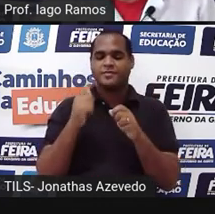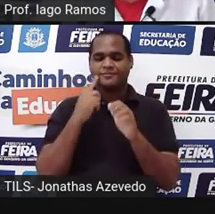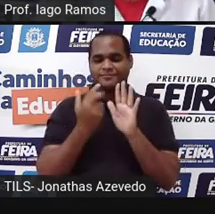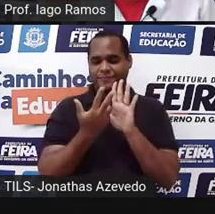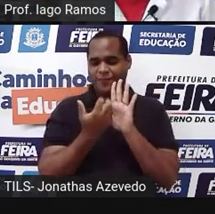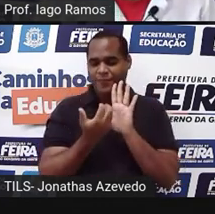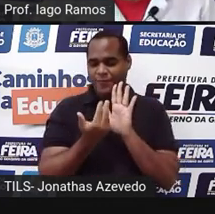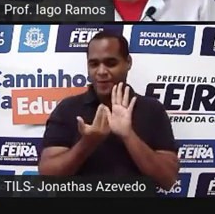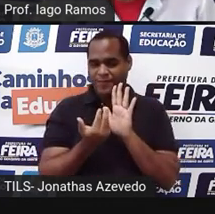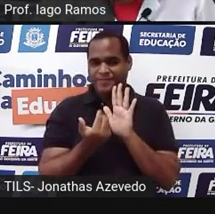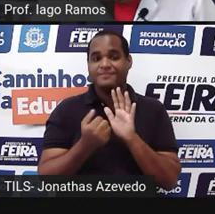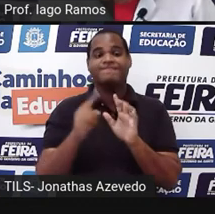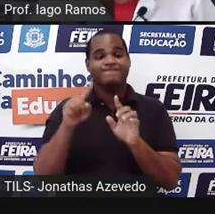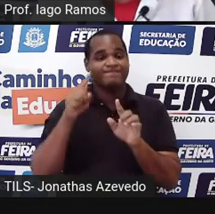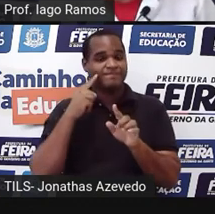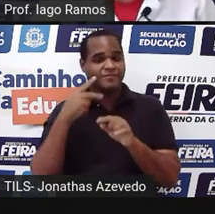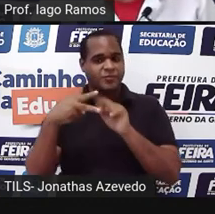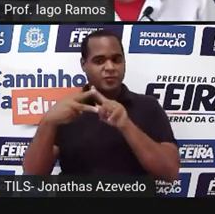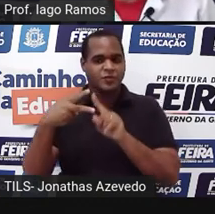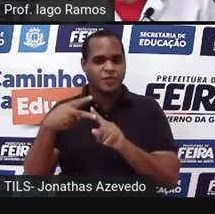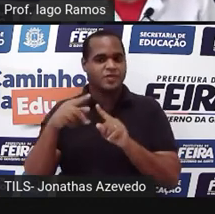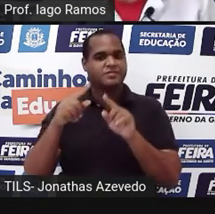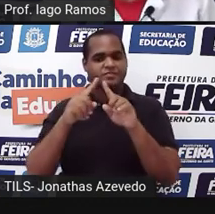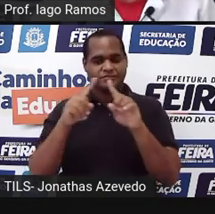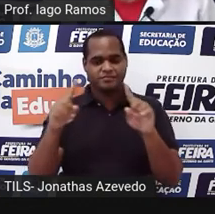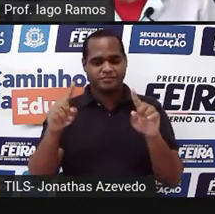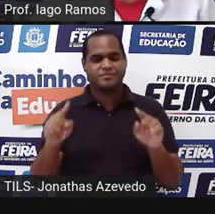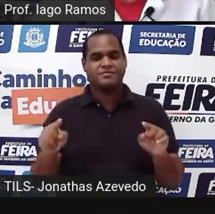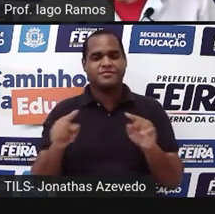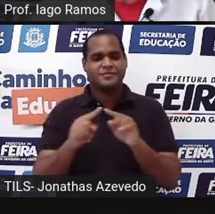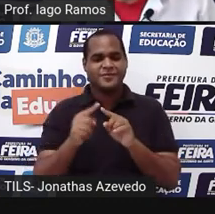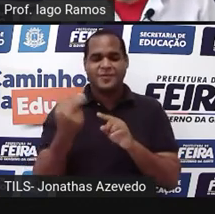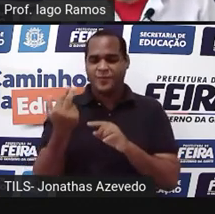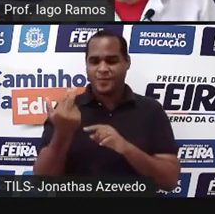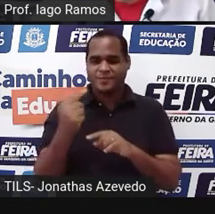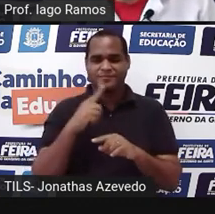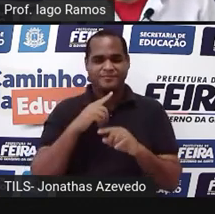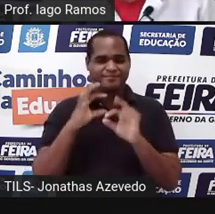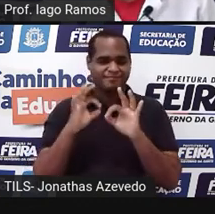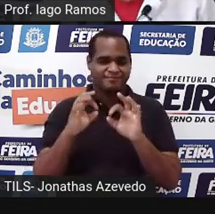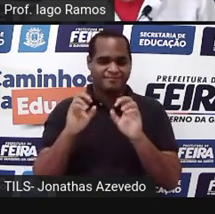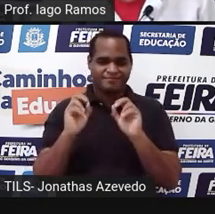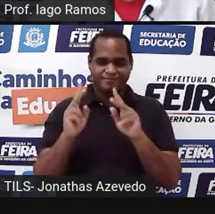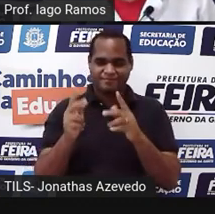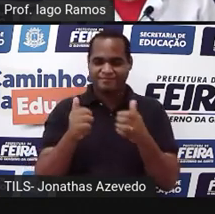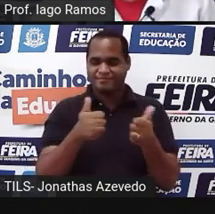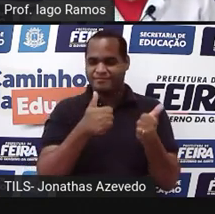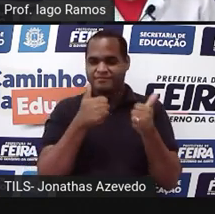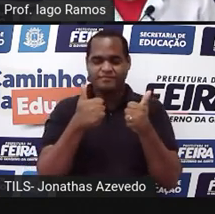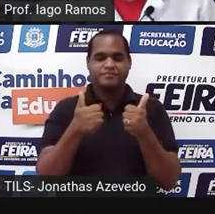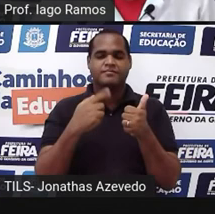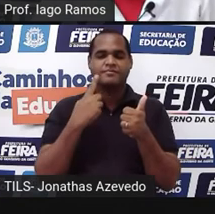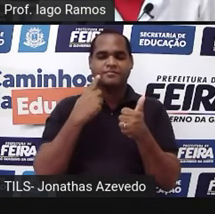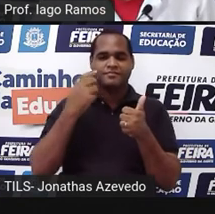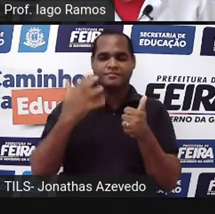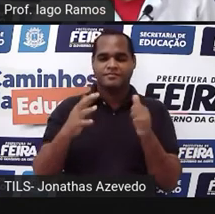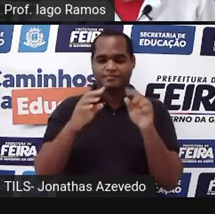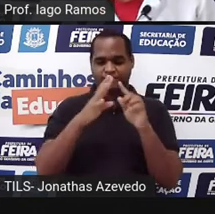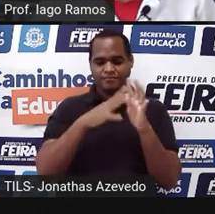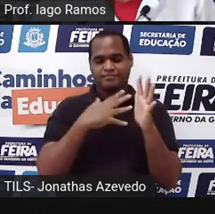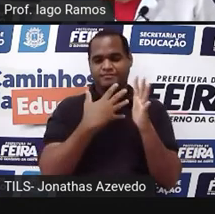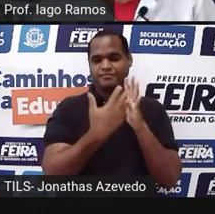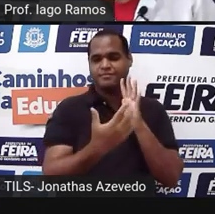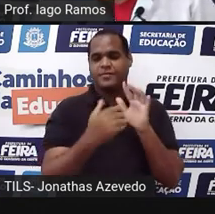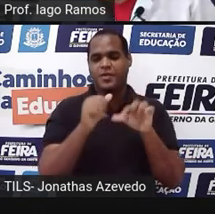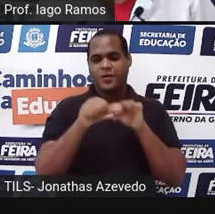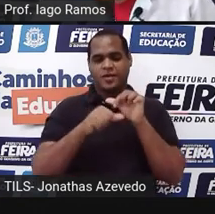figuras semelhantes. Esses dois retângulos são semelhantes. Beleza? Isso foi com a malha quadriculada,